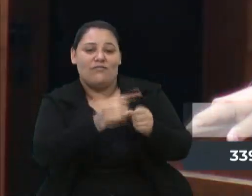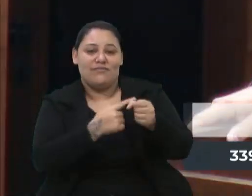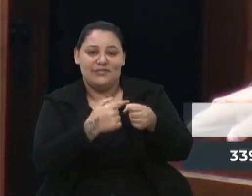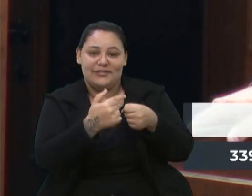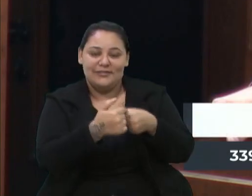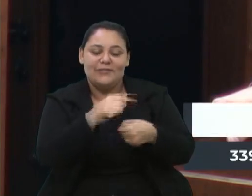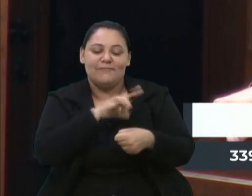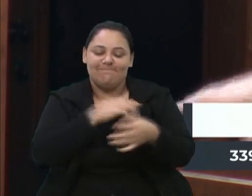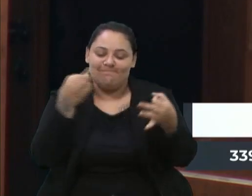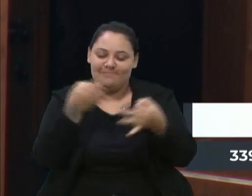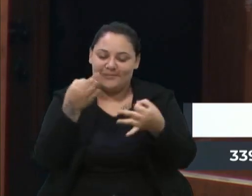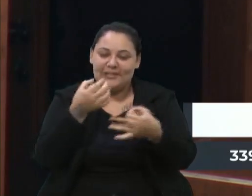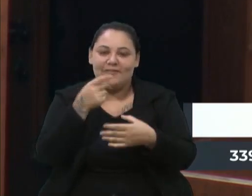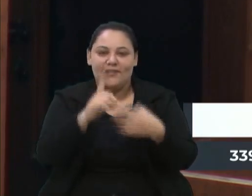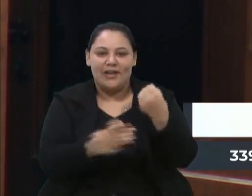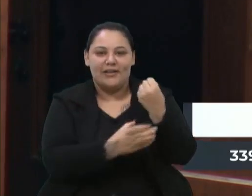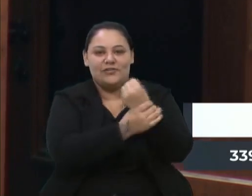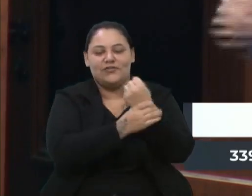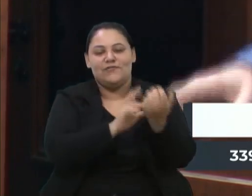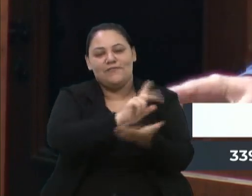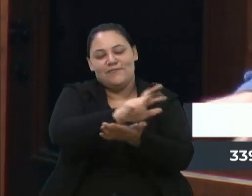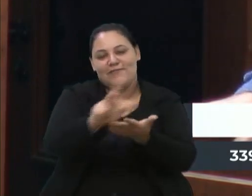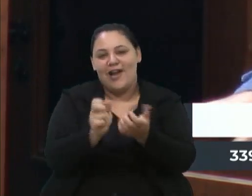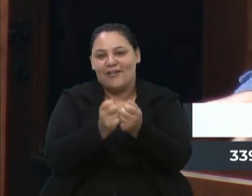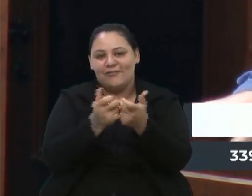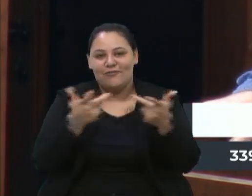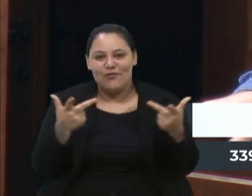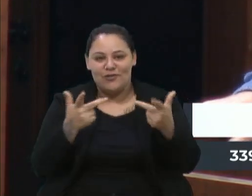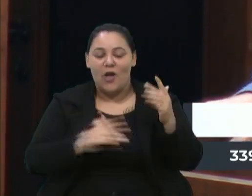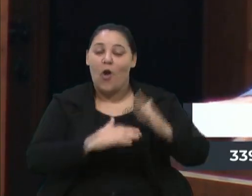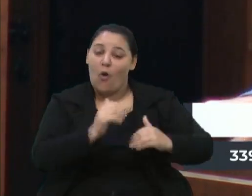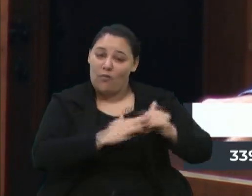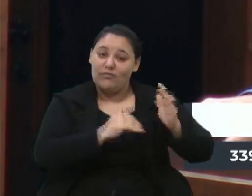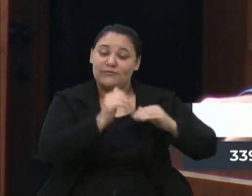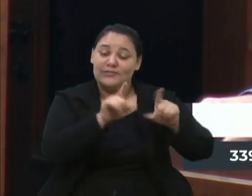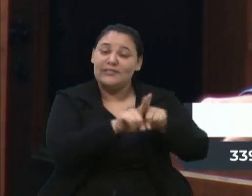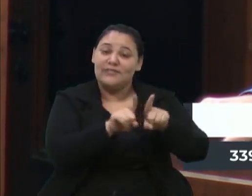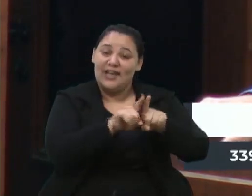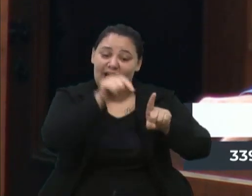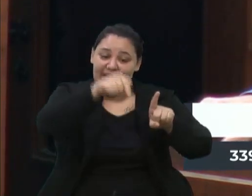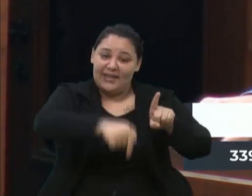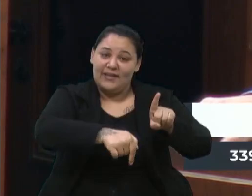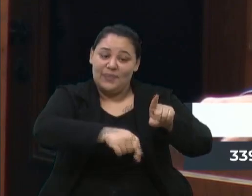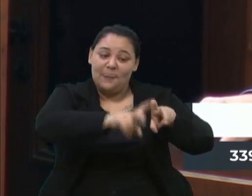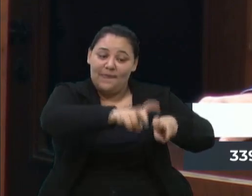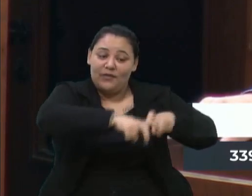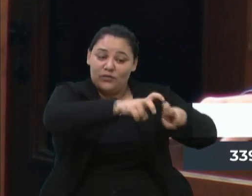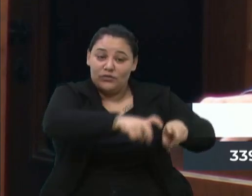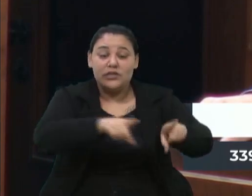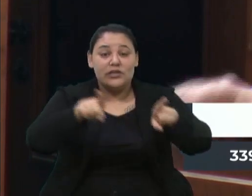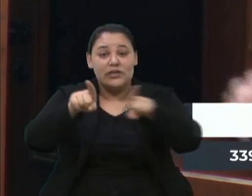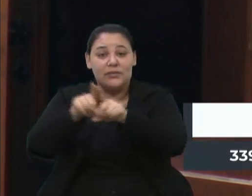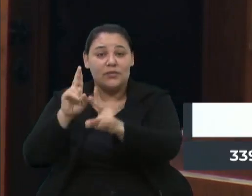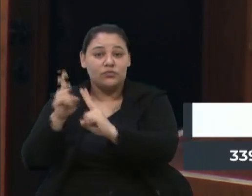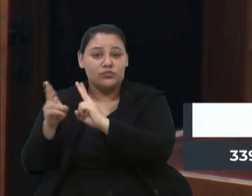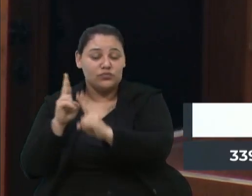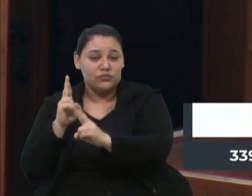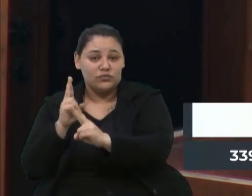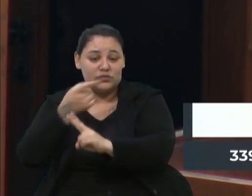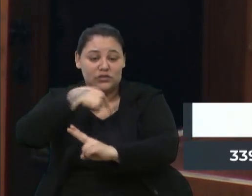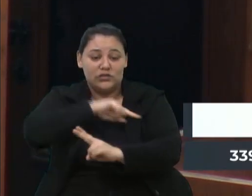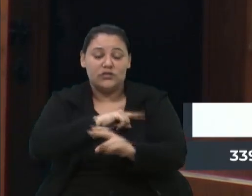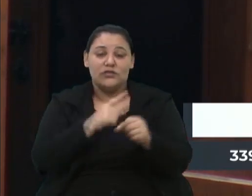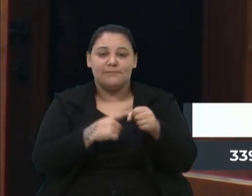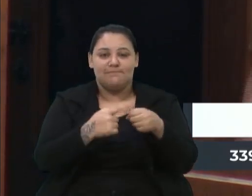garantir várias E tantas outras obras da colônia e da cidade que a nossa cidade